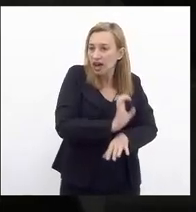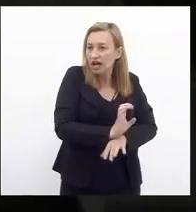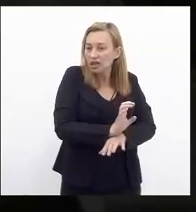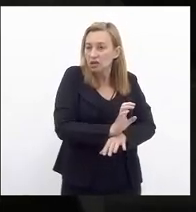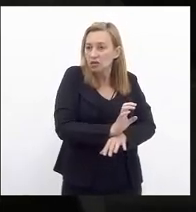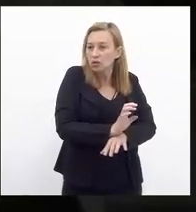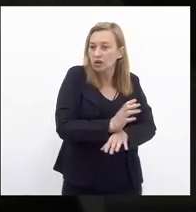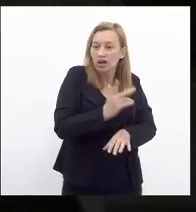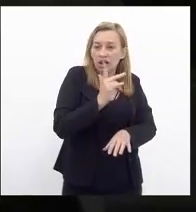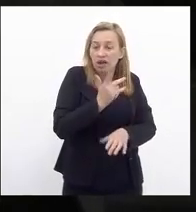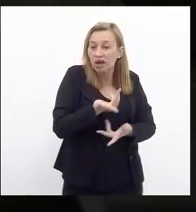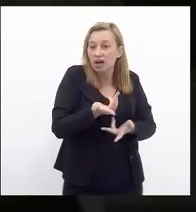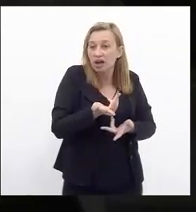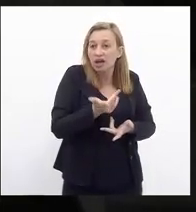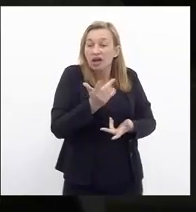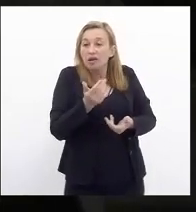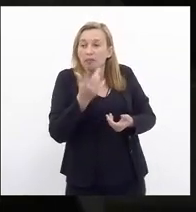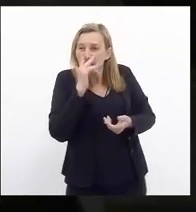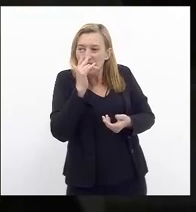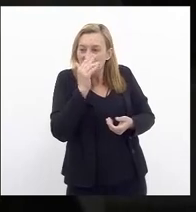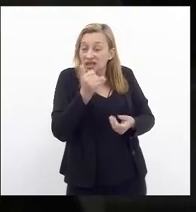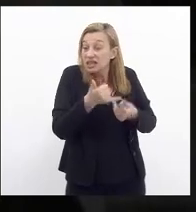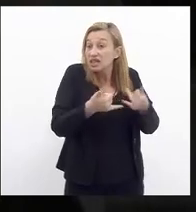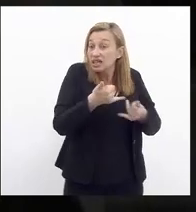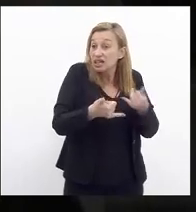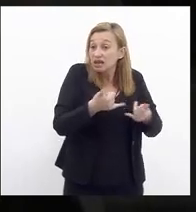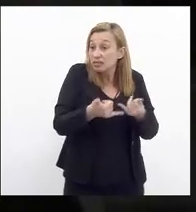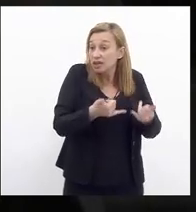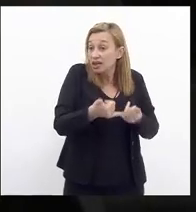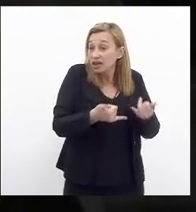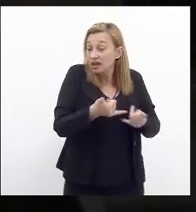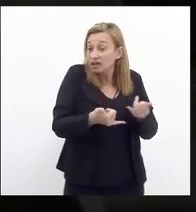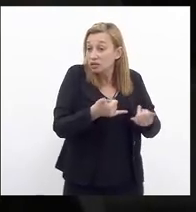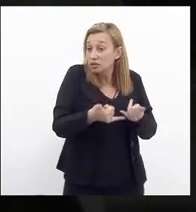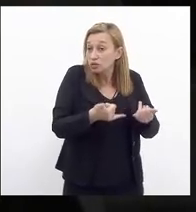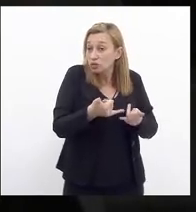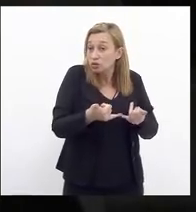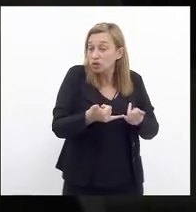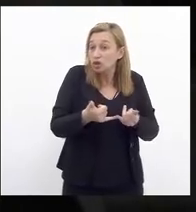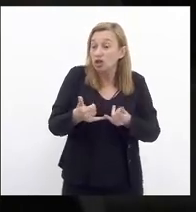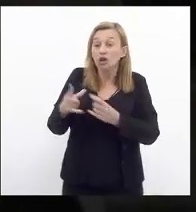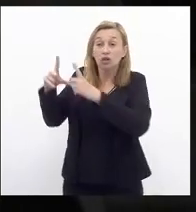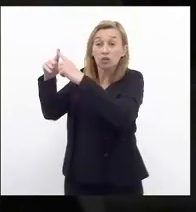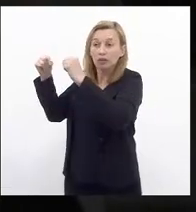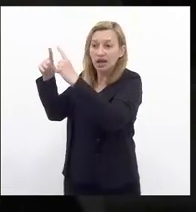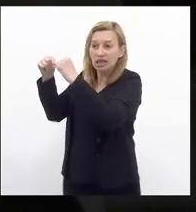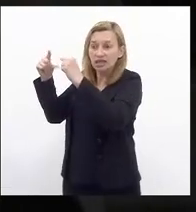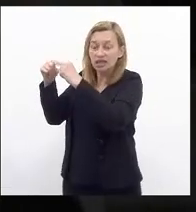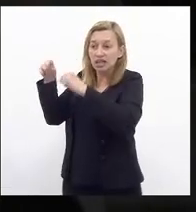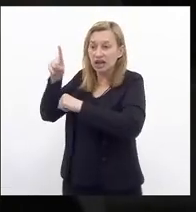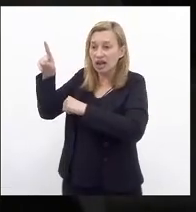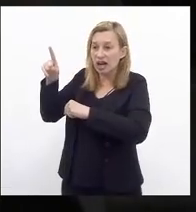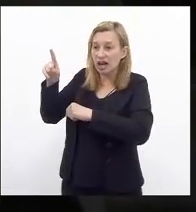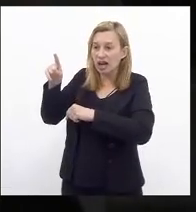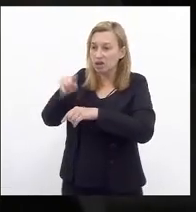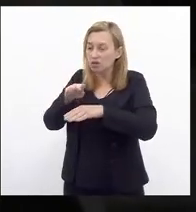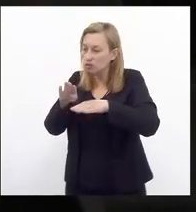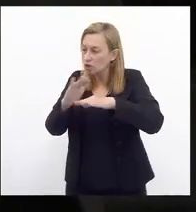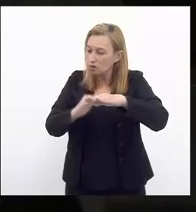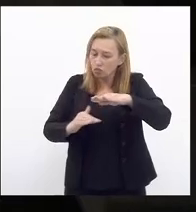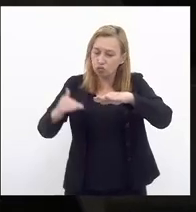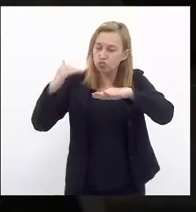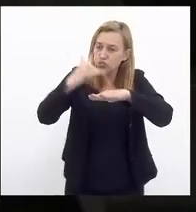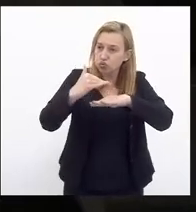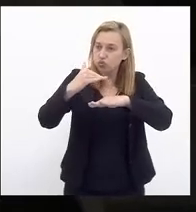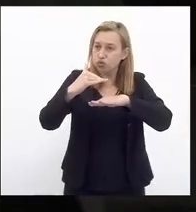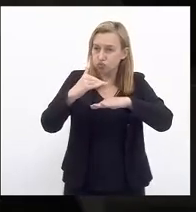o ministro da economia e o presidente do Banco Central ficam operando especulado em dólar em paraísos fiscais e obrigando o